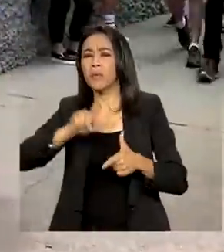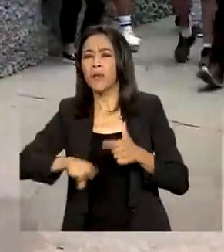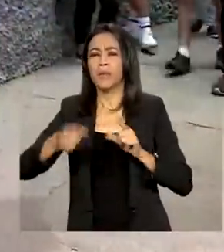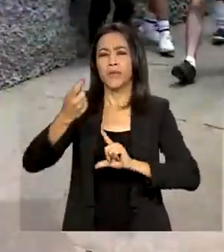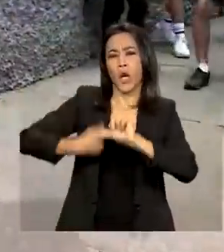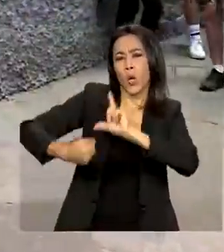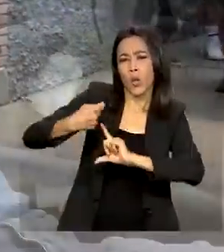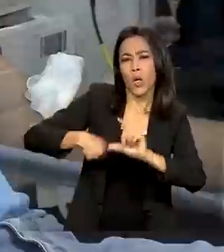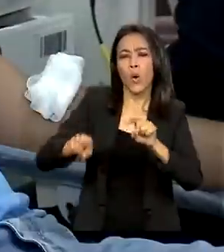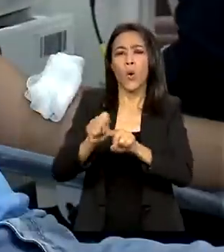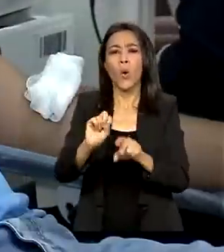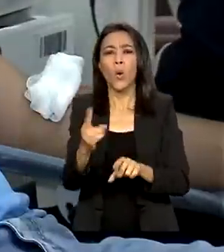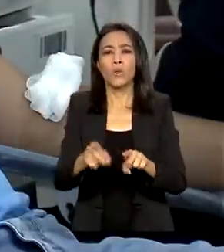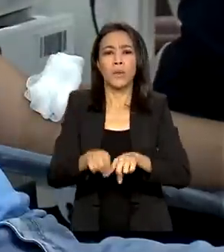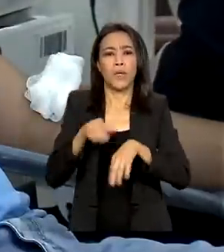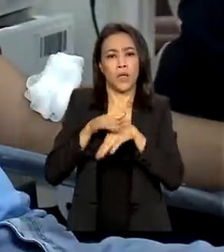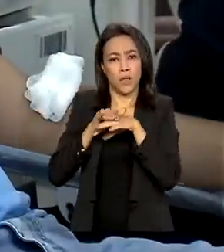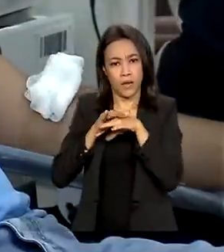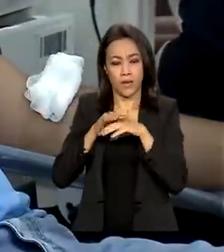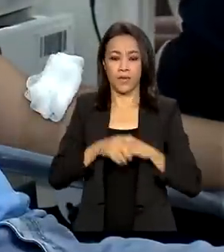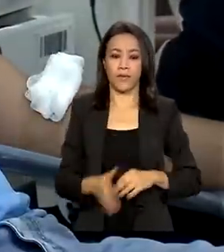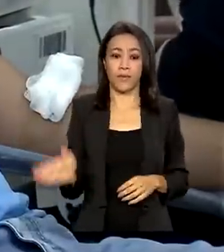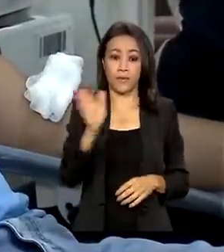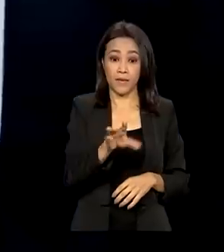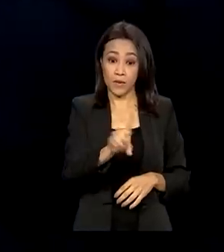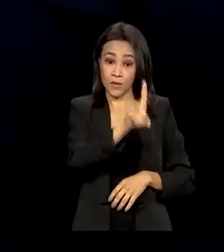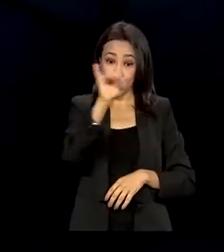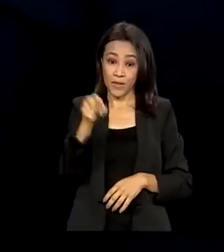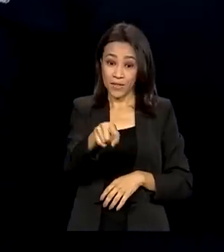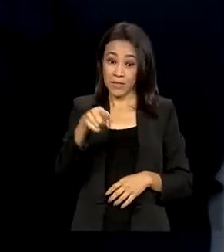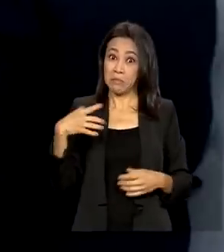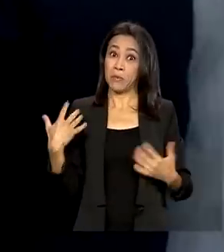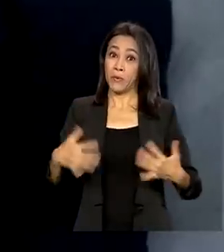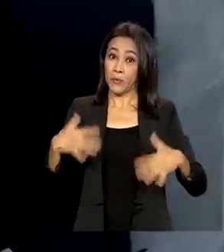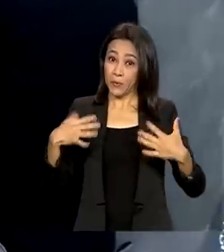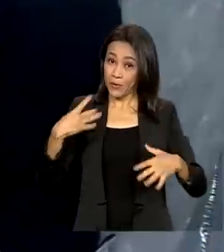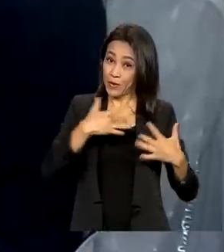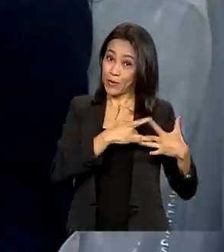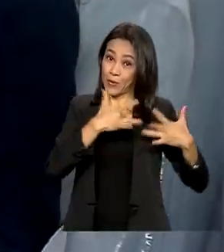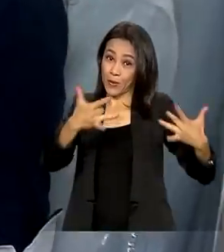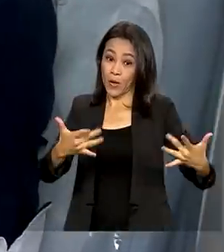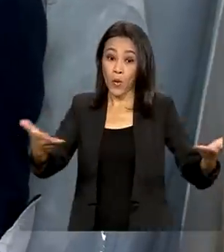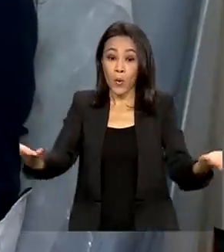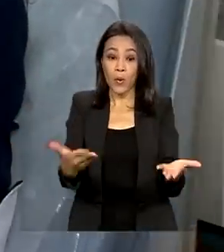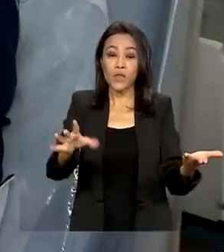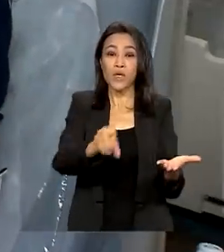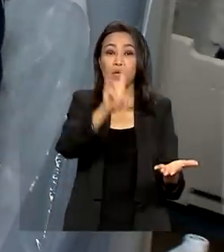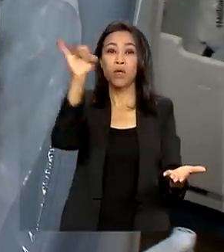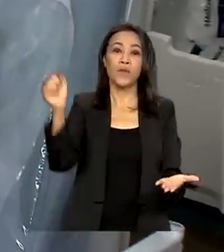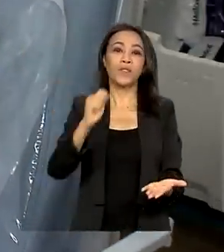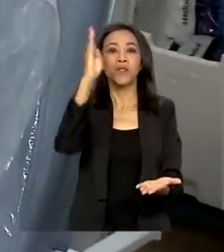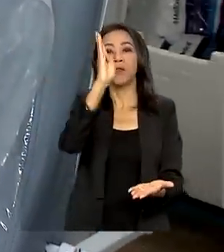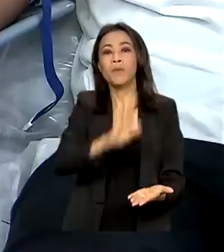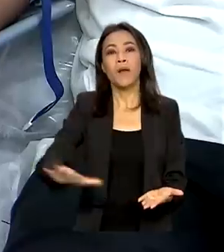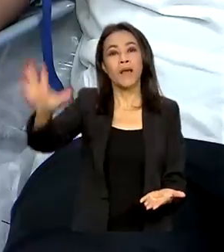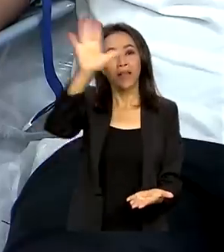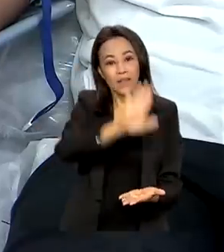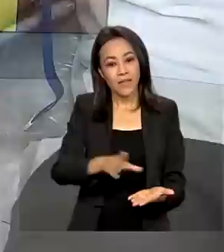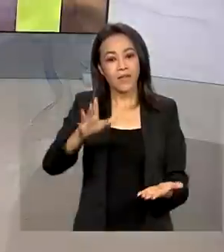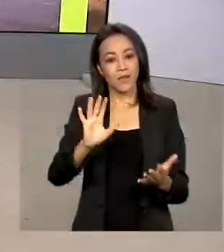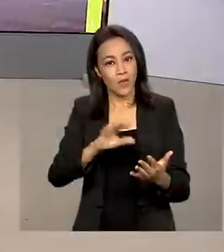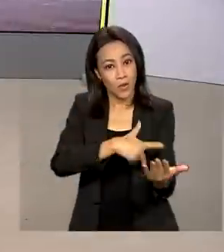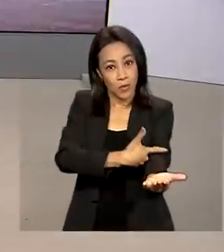do exame. Uma data para reforçar a solidariedade. Hoje é o Dia Nacional do Doador Voluntário de